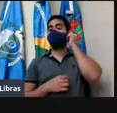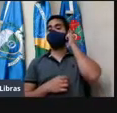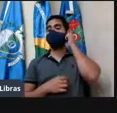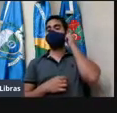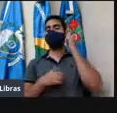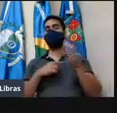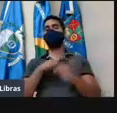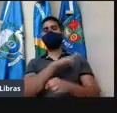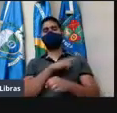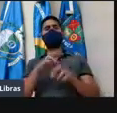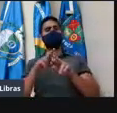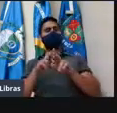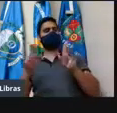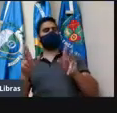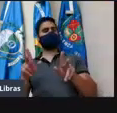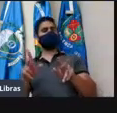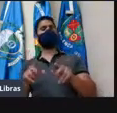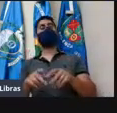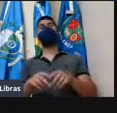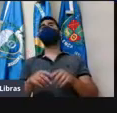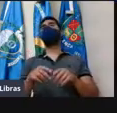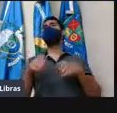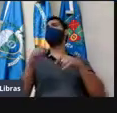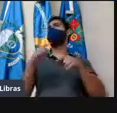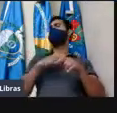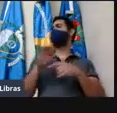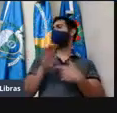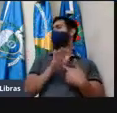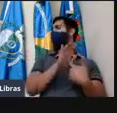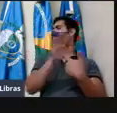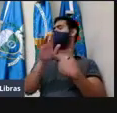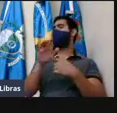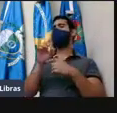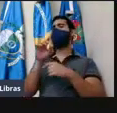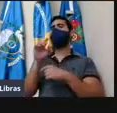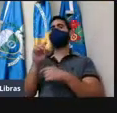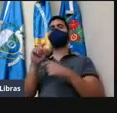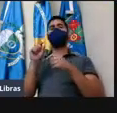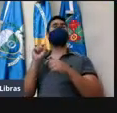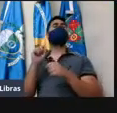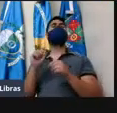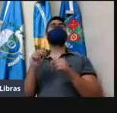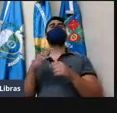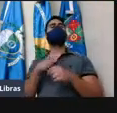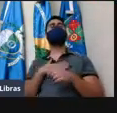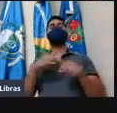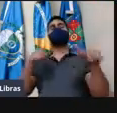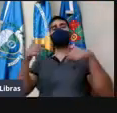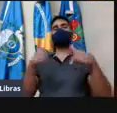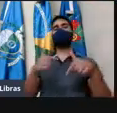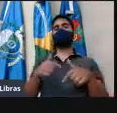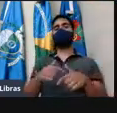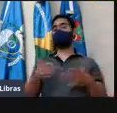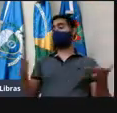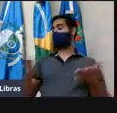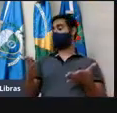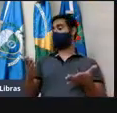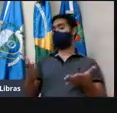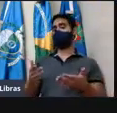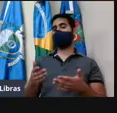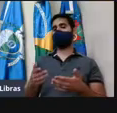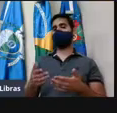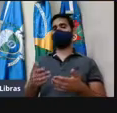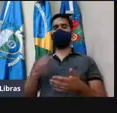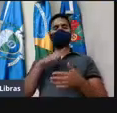gestão diferente, uma gestão onde ele vai precisar apresentar realmente a que veio. Essa, ele foi